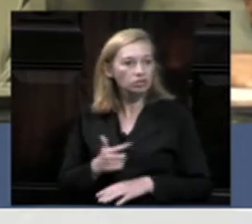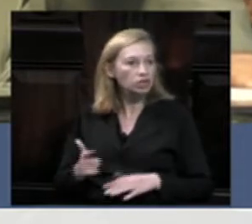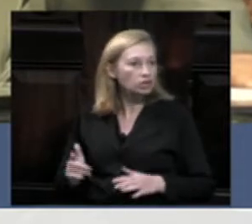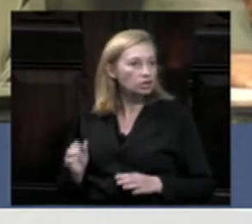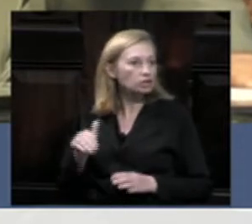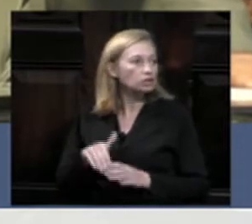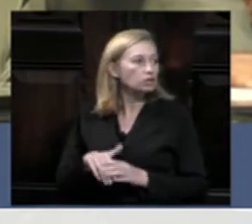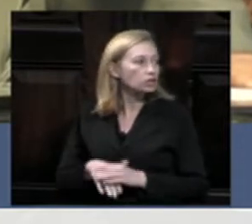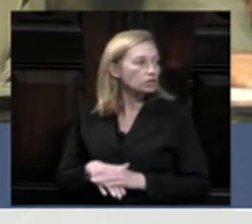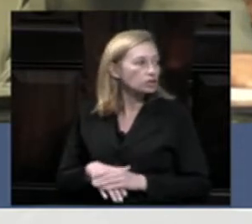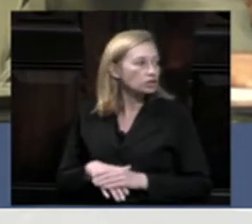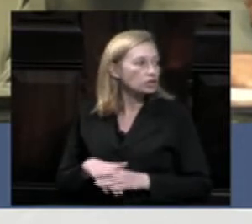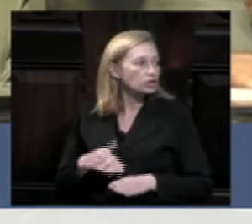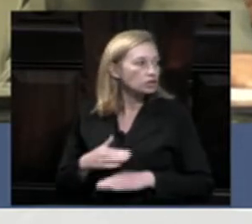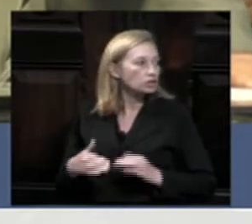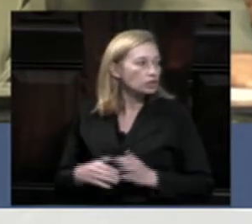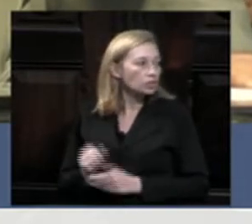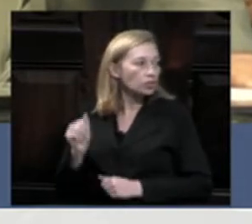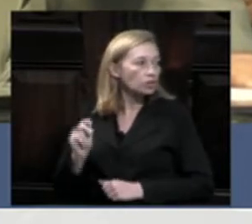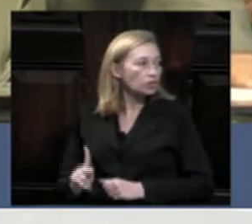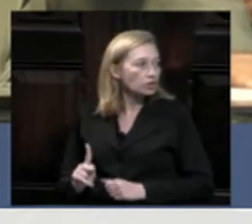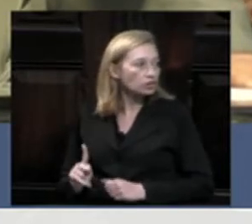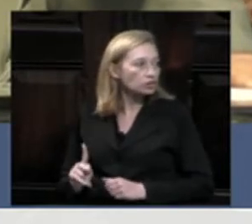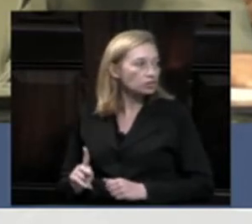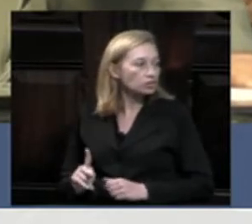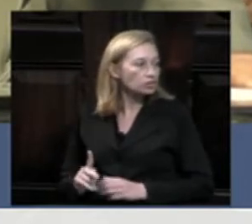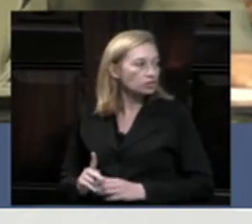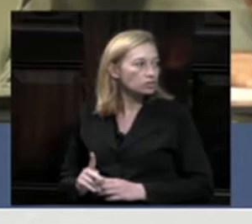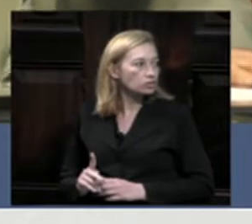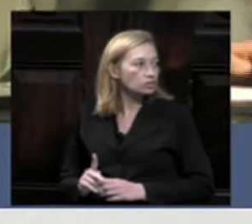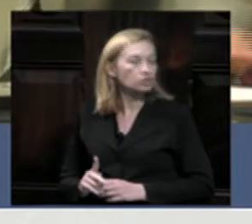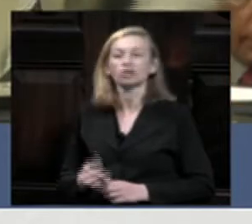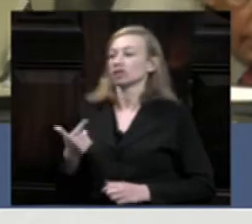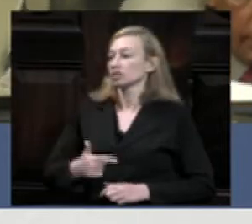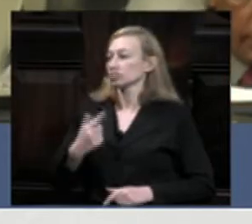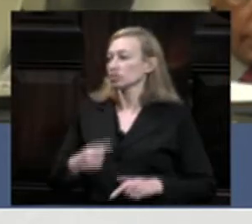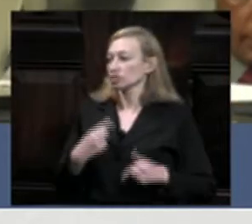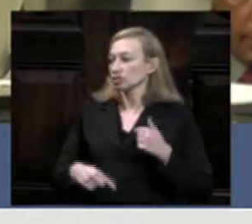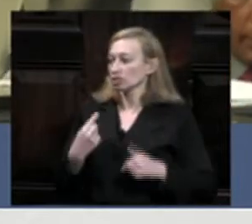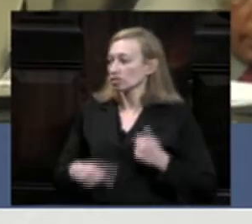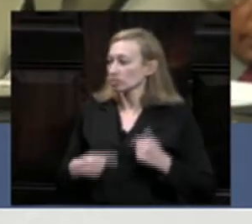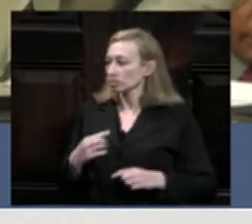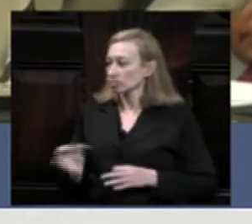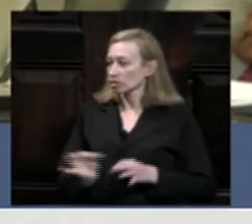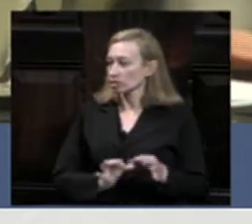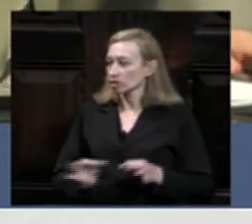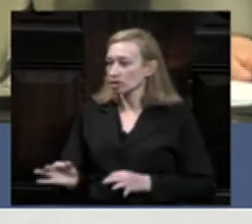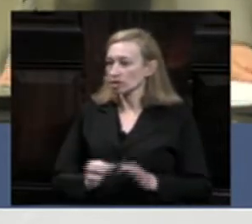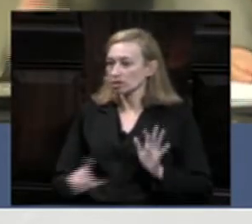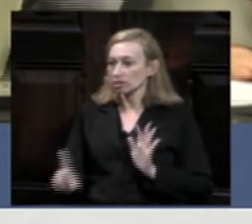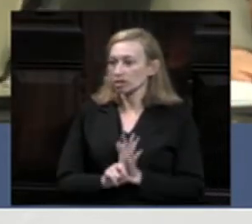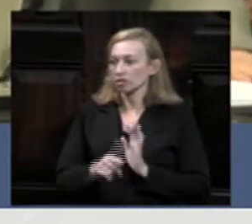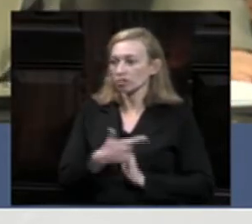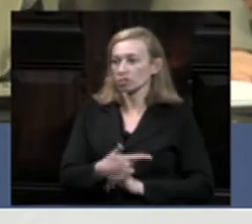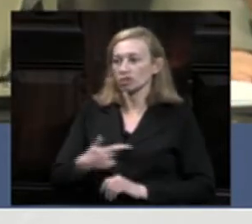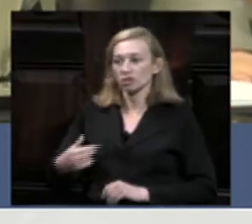Os senhores que aprovam permaneçam como estão, aprovado, vai autógrafo. Em segunda discussão, projeto de lei 1878 de 2016, de autoria do deputado